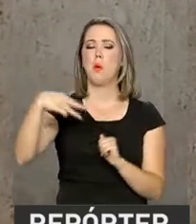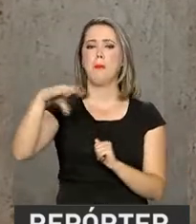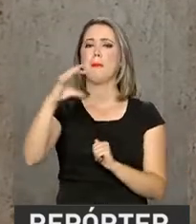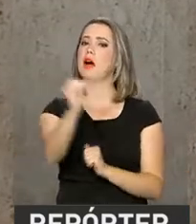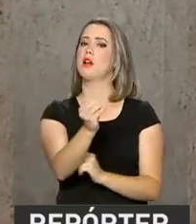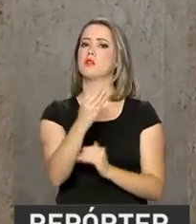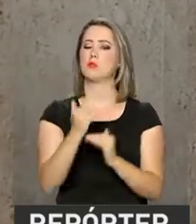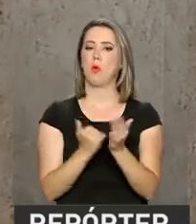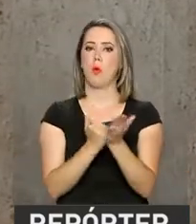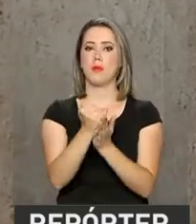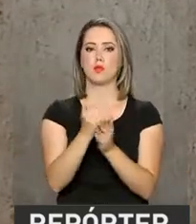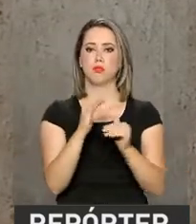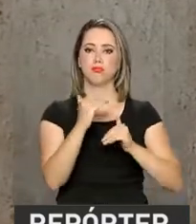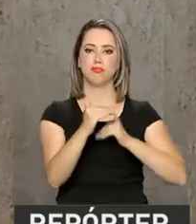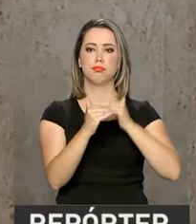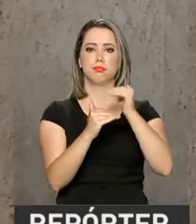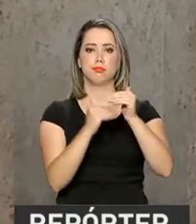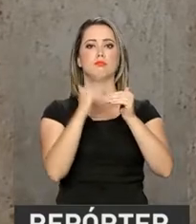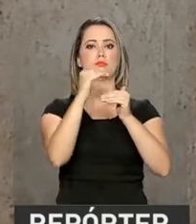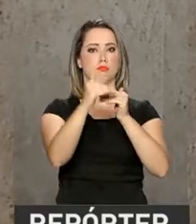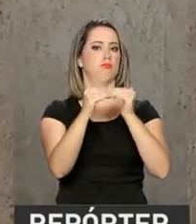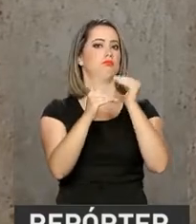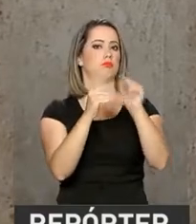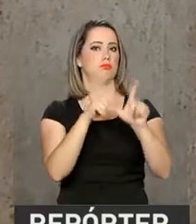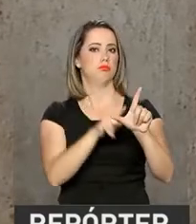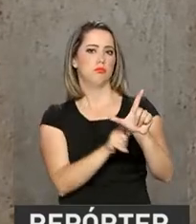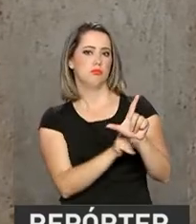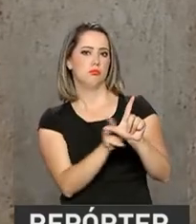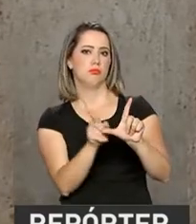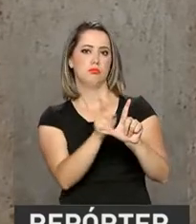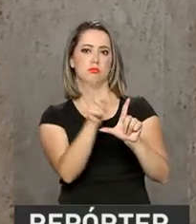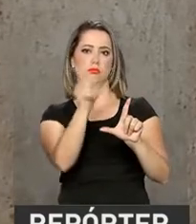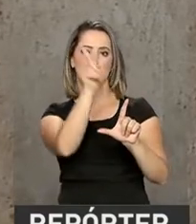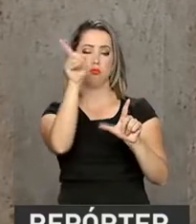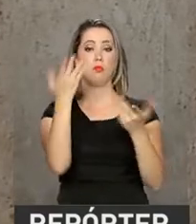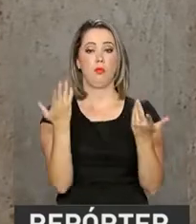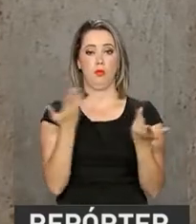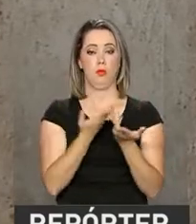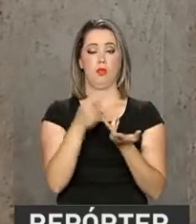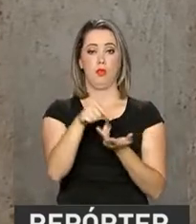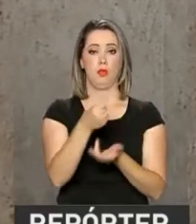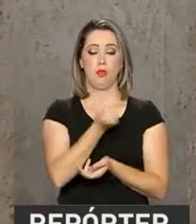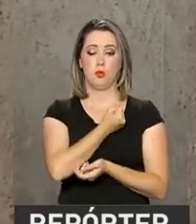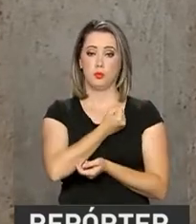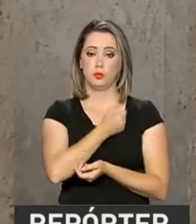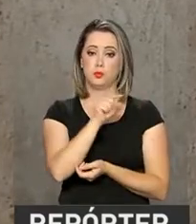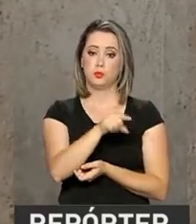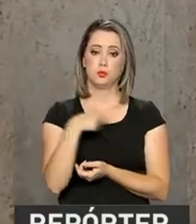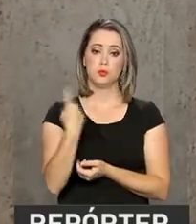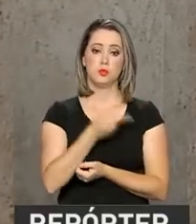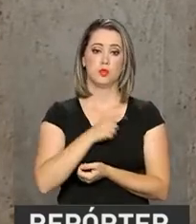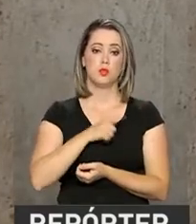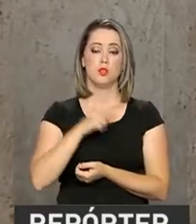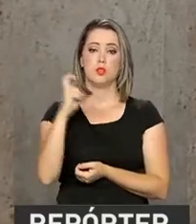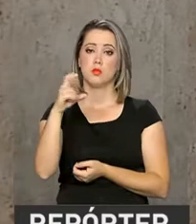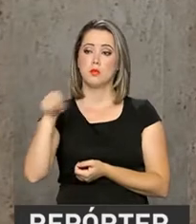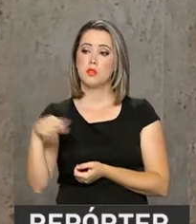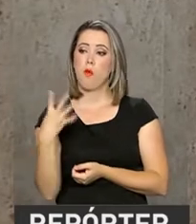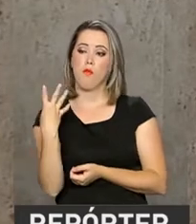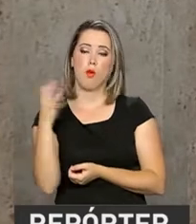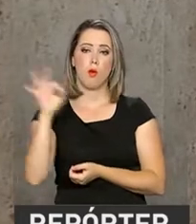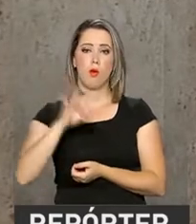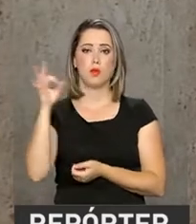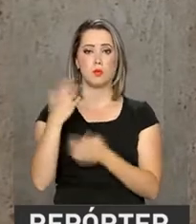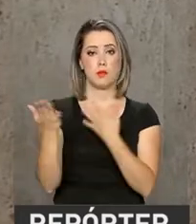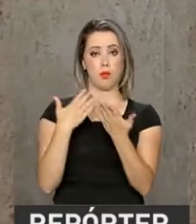março, né, com incremento, dependendo do índice, né, nós tivemos 5,4%